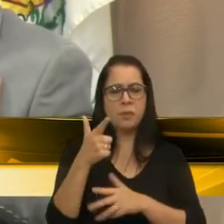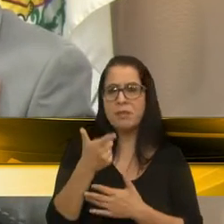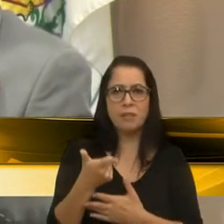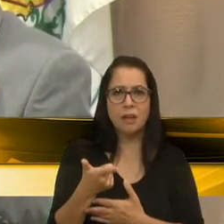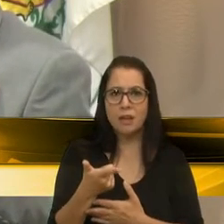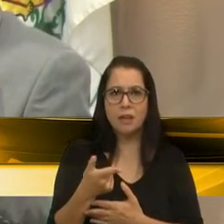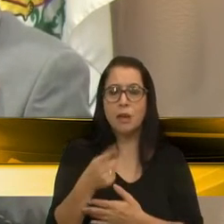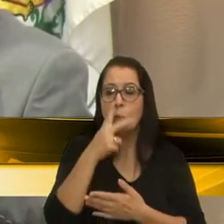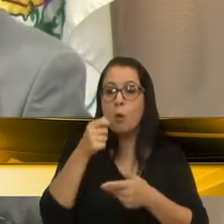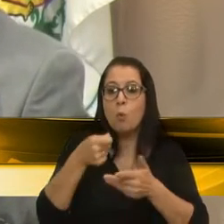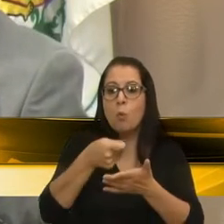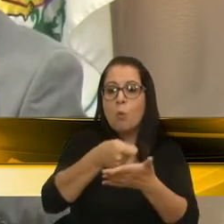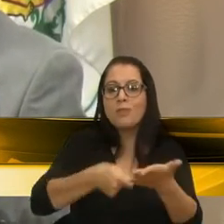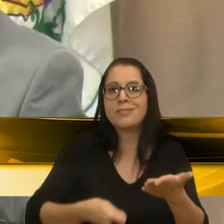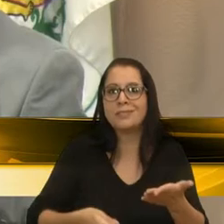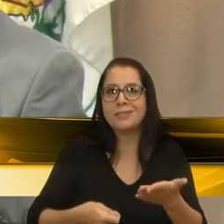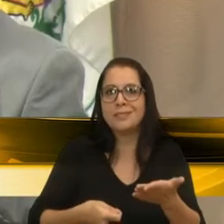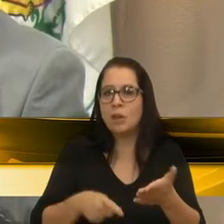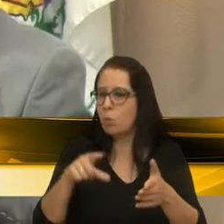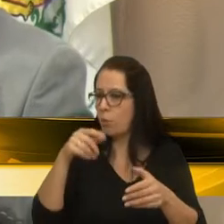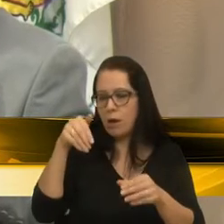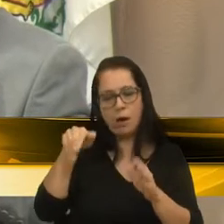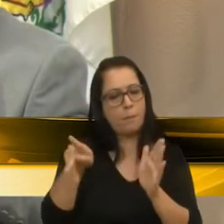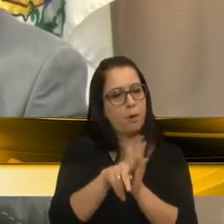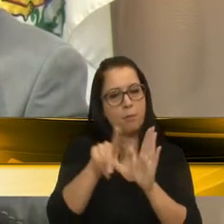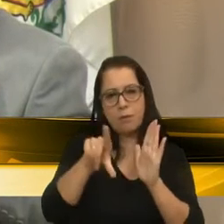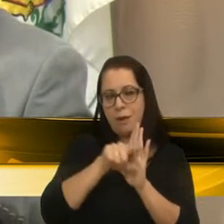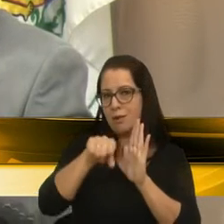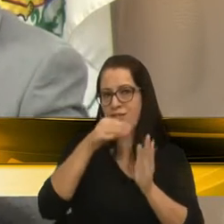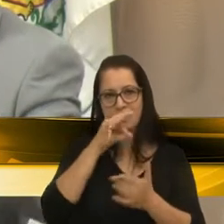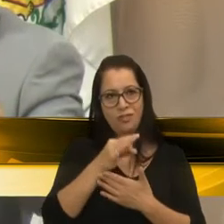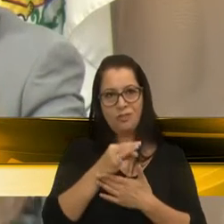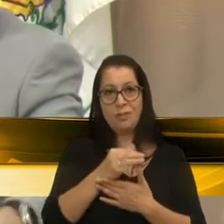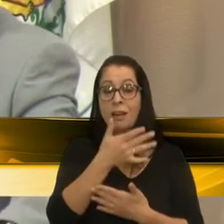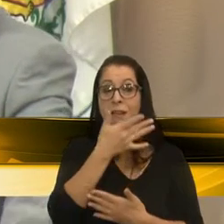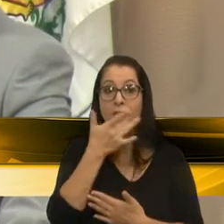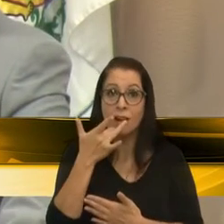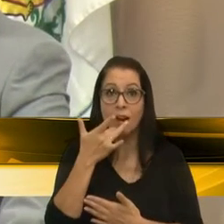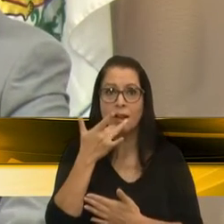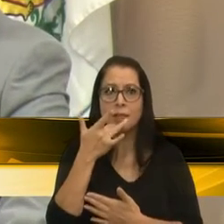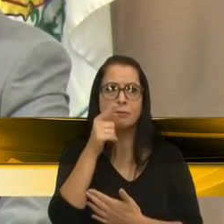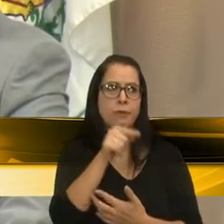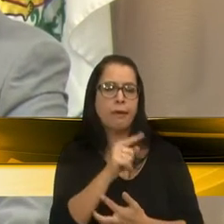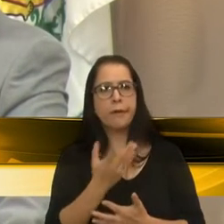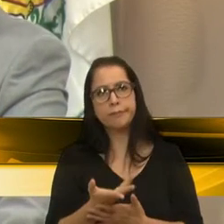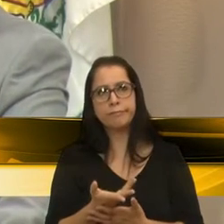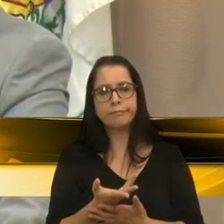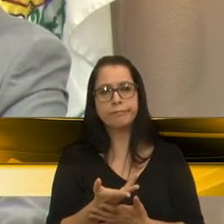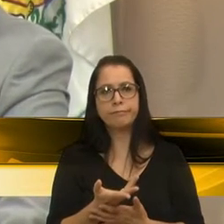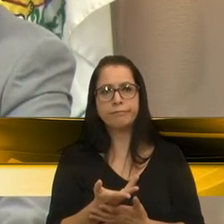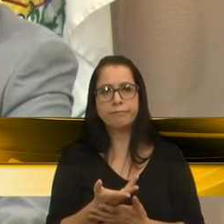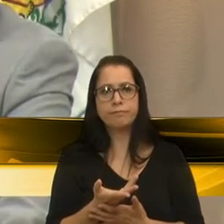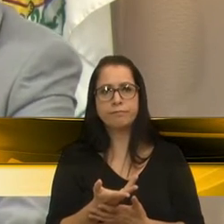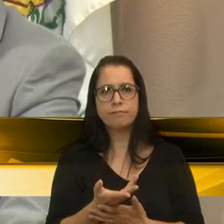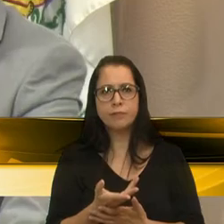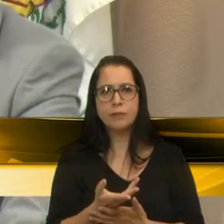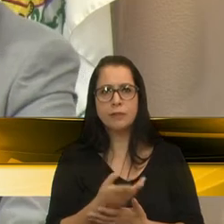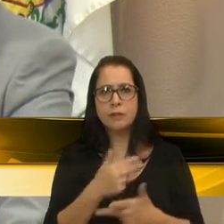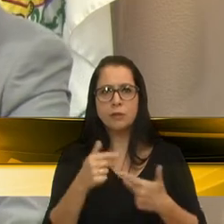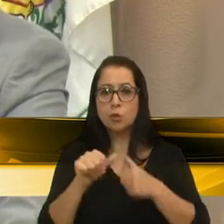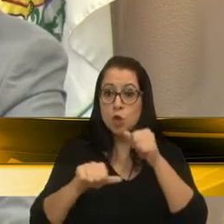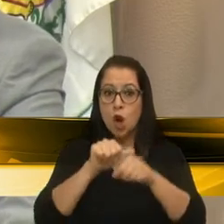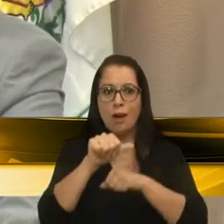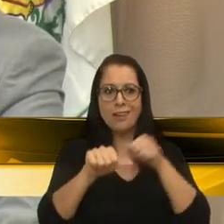situação autorizativa, não era consolidada na lei orgânica. Isso é muito fácil de tu ir lá e... são disposições